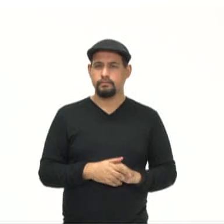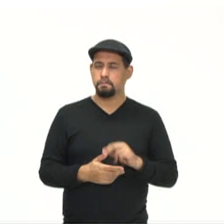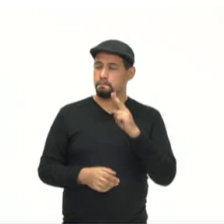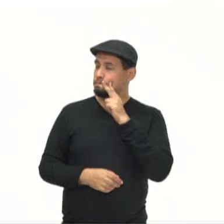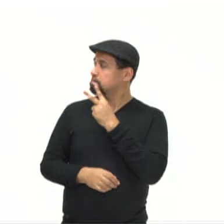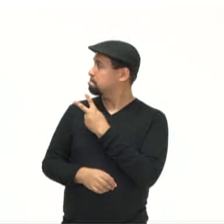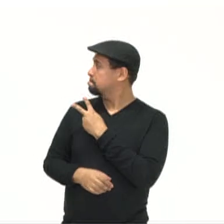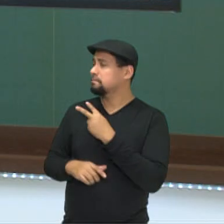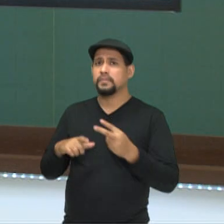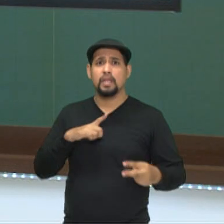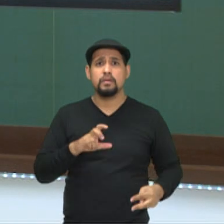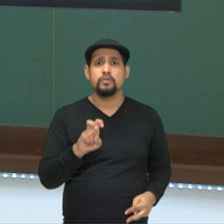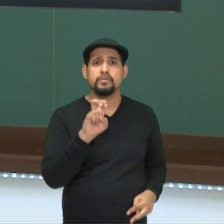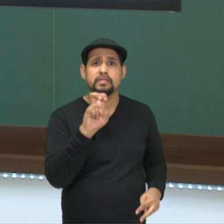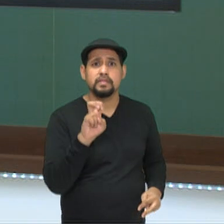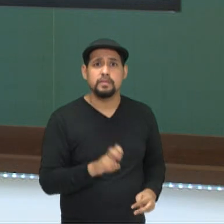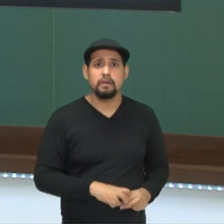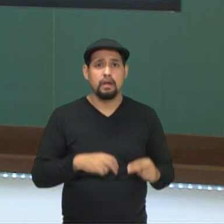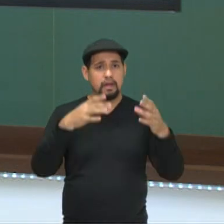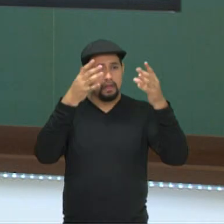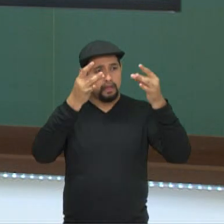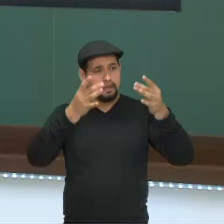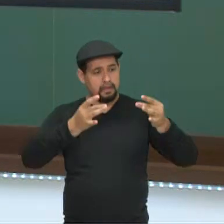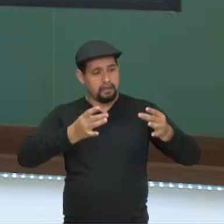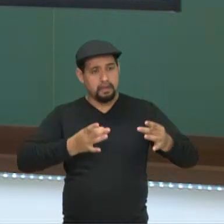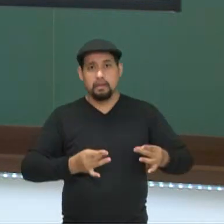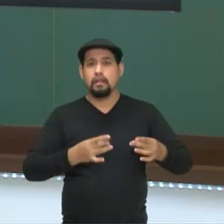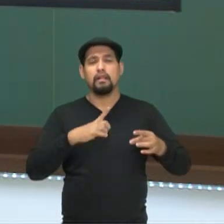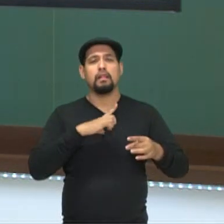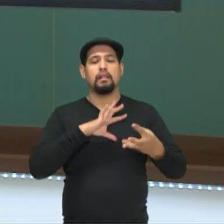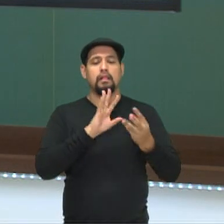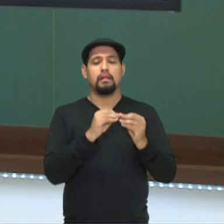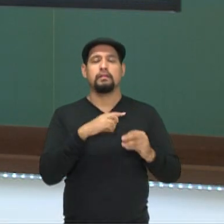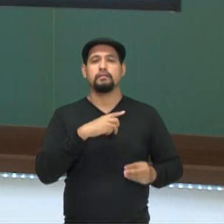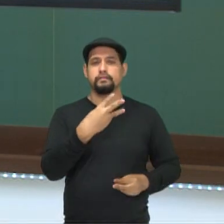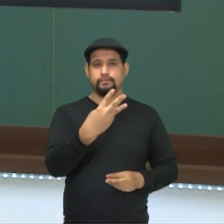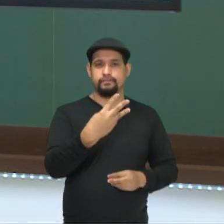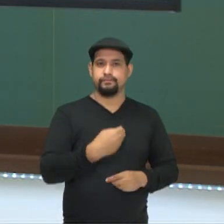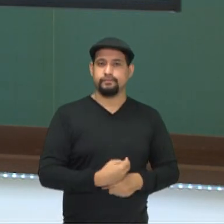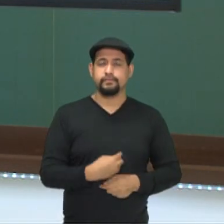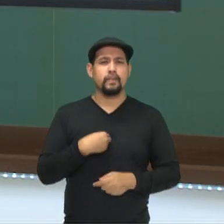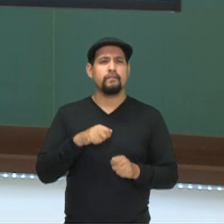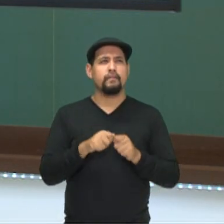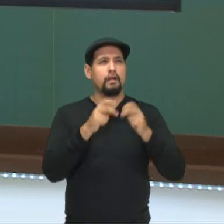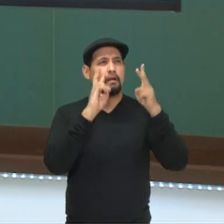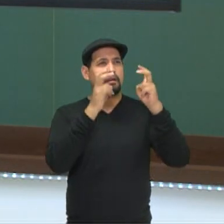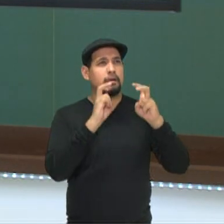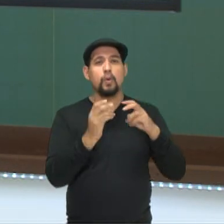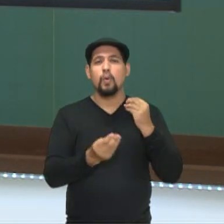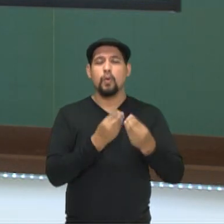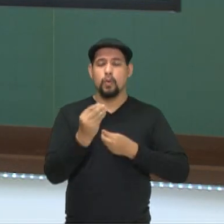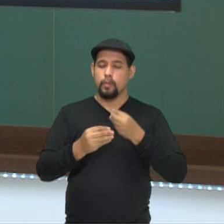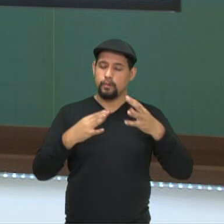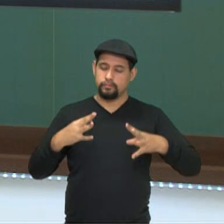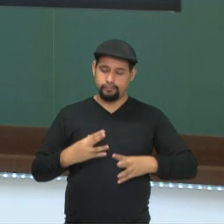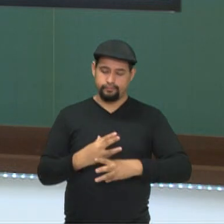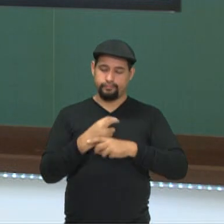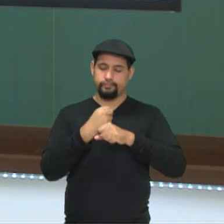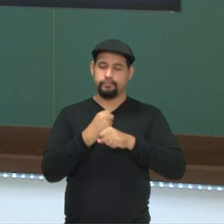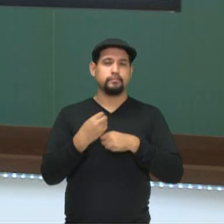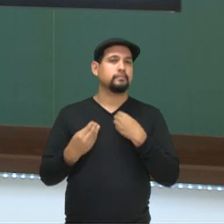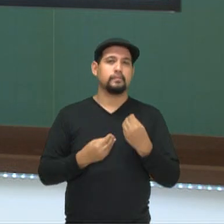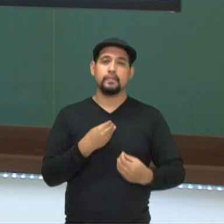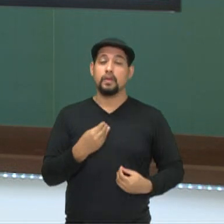dois três quatro cinco temos a forma reduzida tem três então eu vou ver o que que eu posso juntar aqui nessa